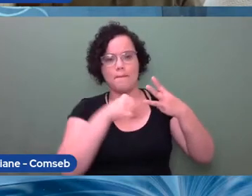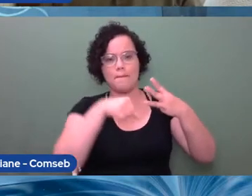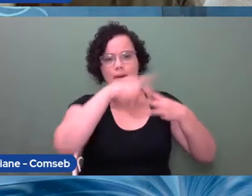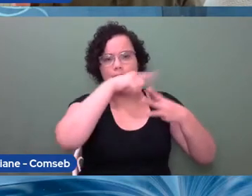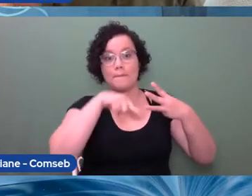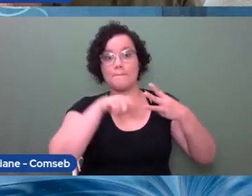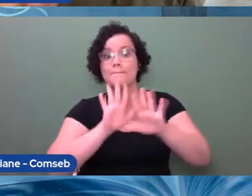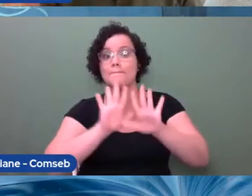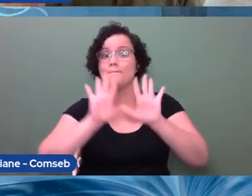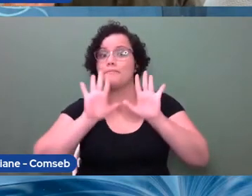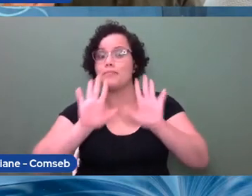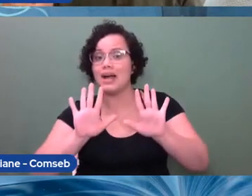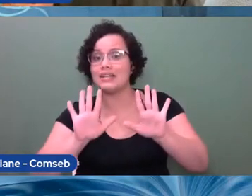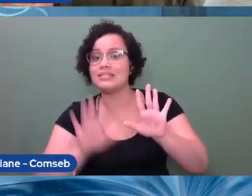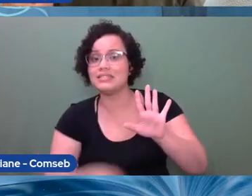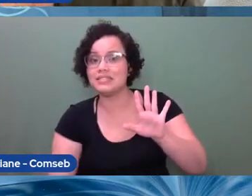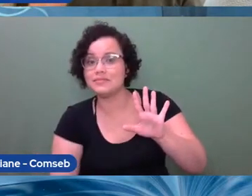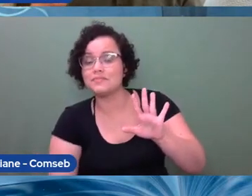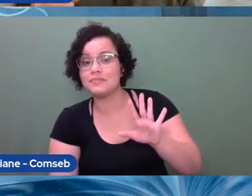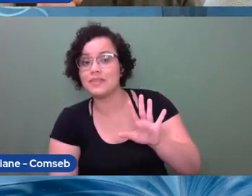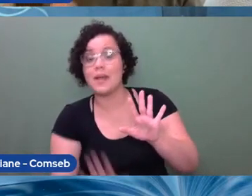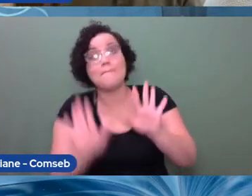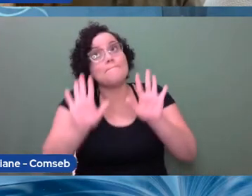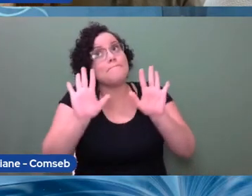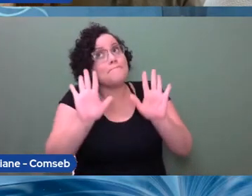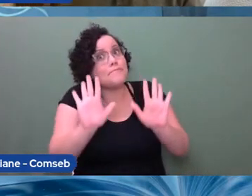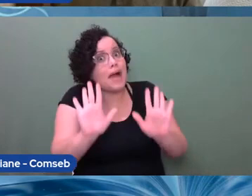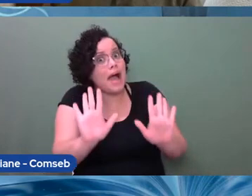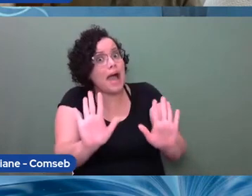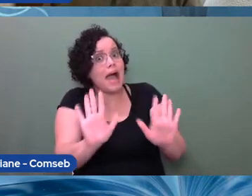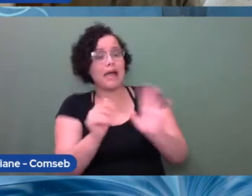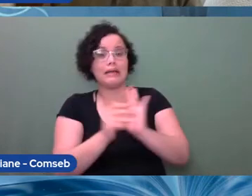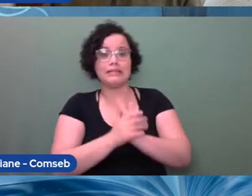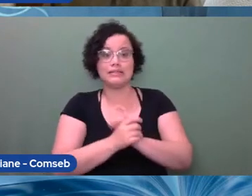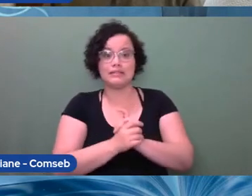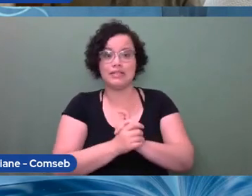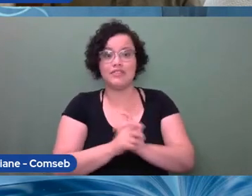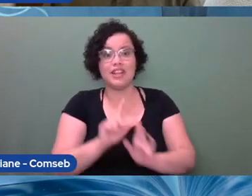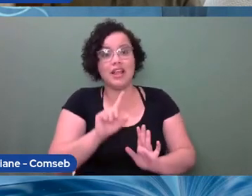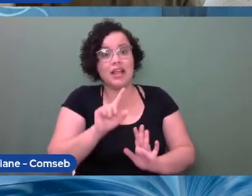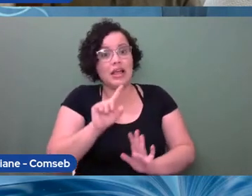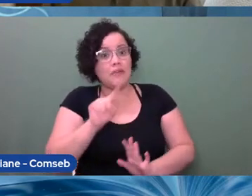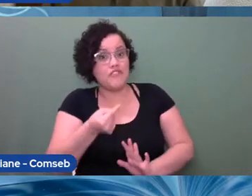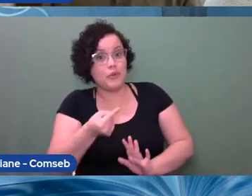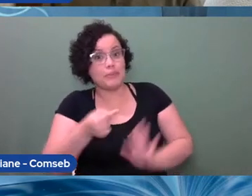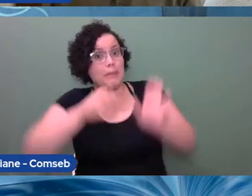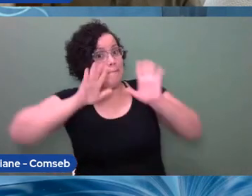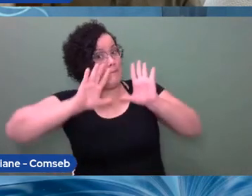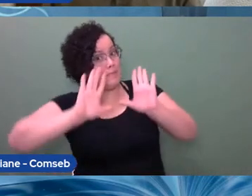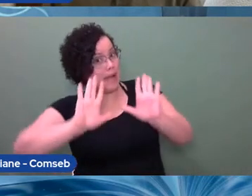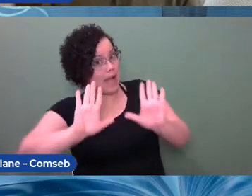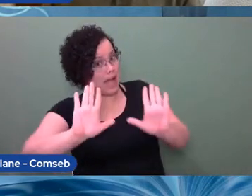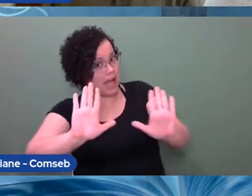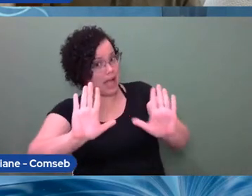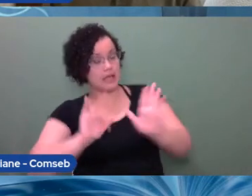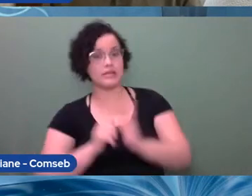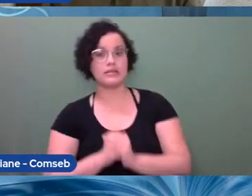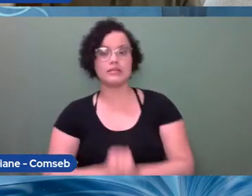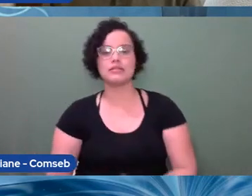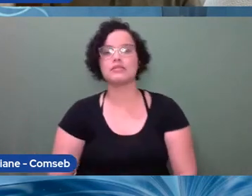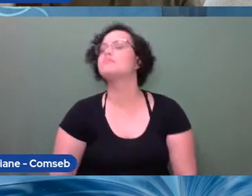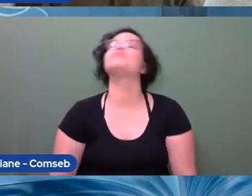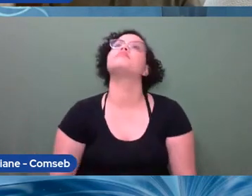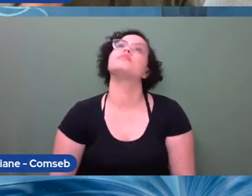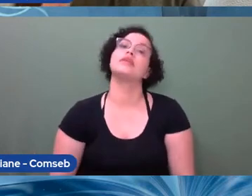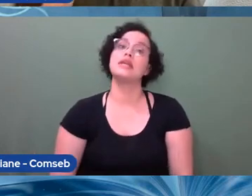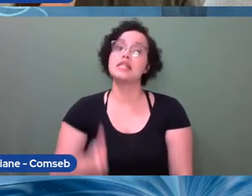Porém, eles continuam assim, mas ele bota um porém a seguir, e aí diz, olha, o